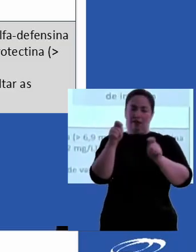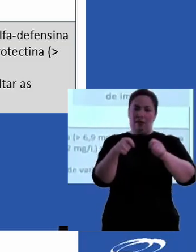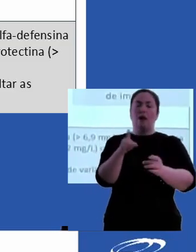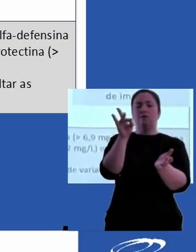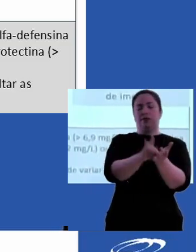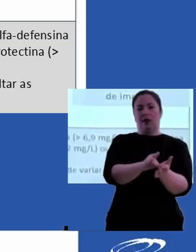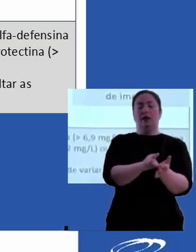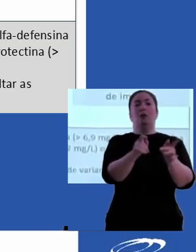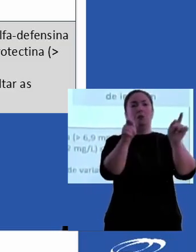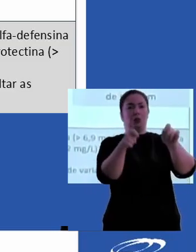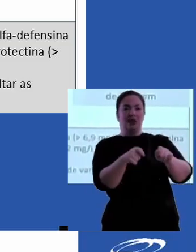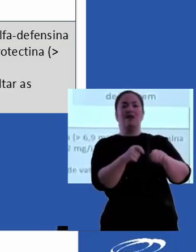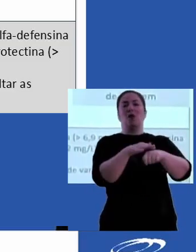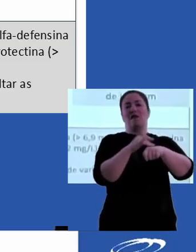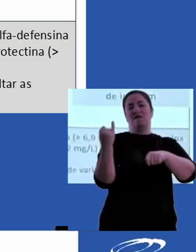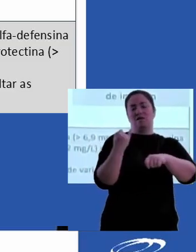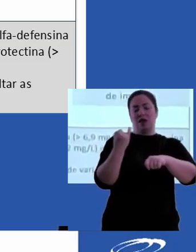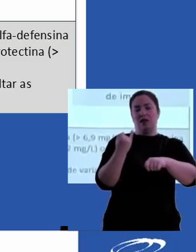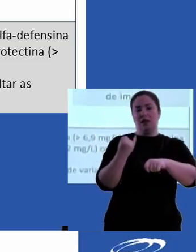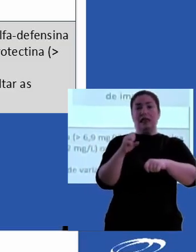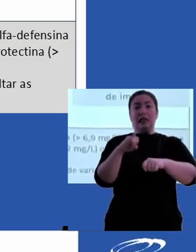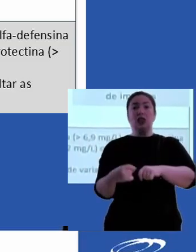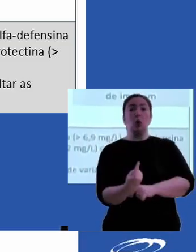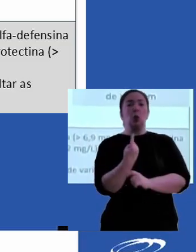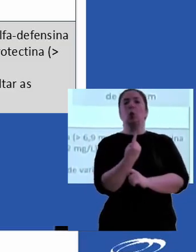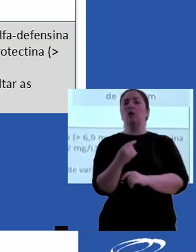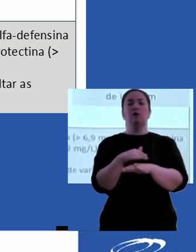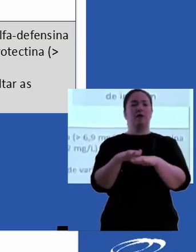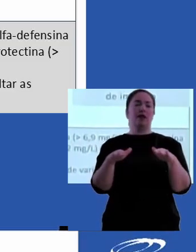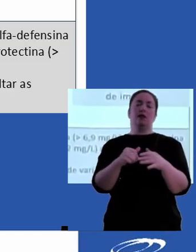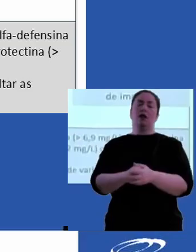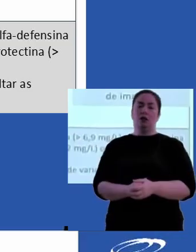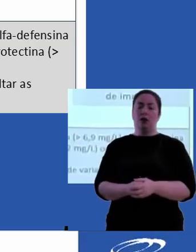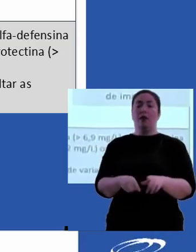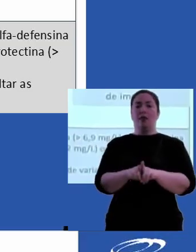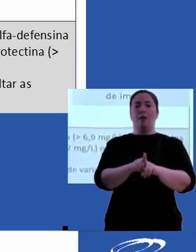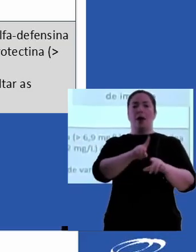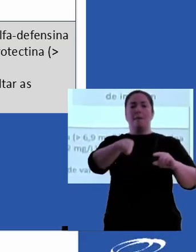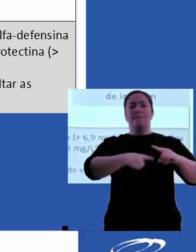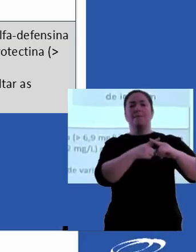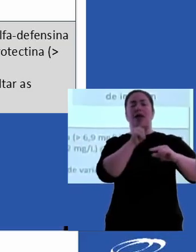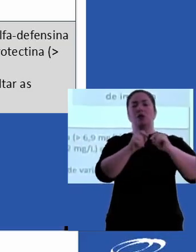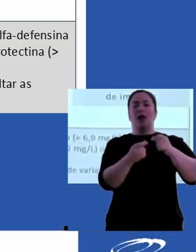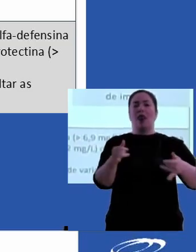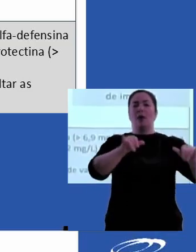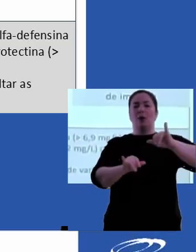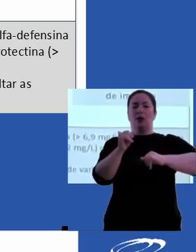na presença de um critério microbiológico mais um critério laboratorial ou de imagem.